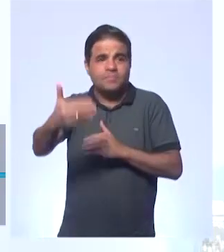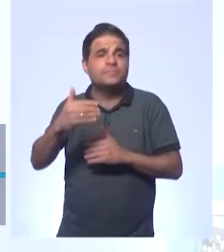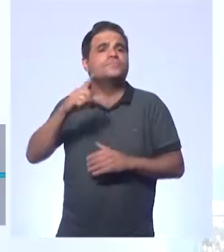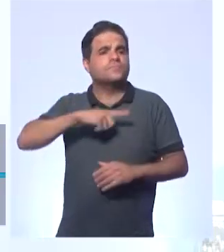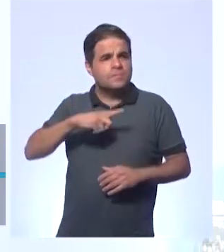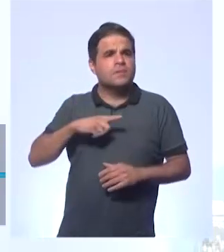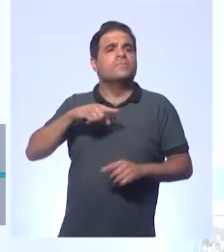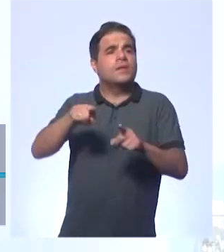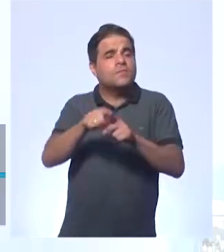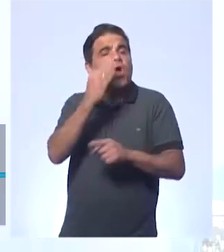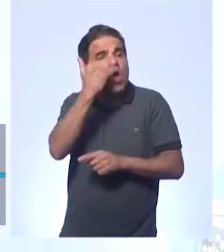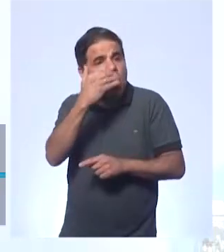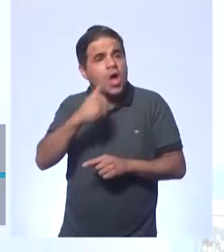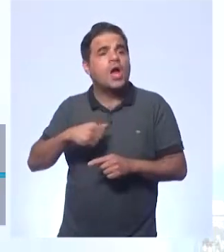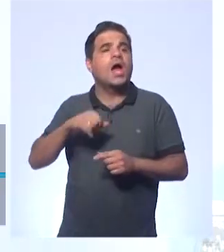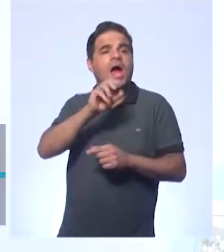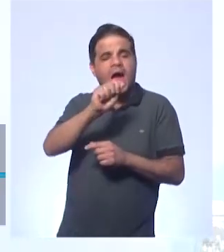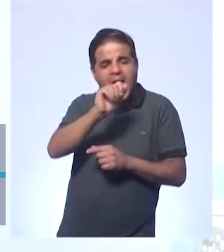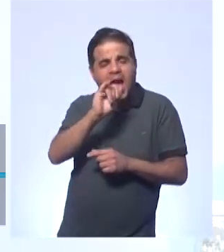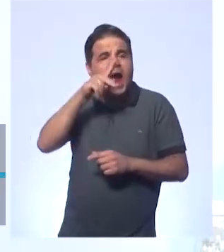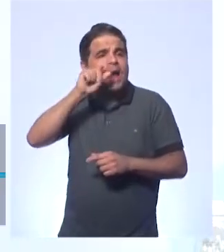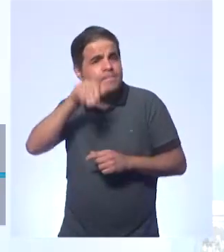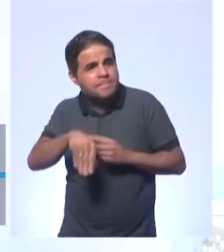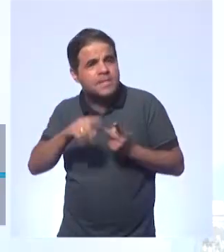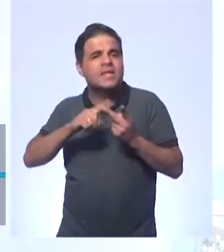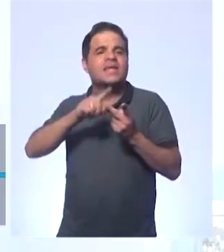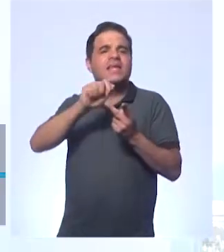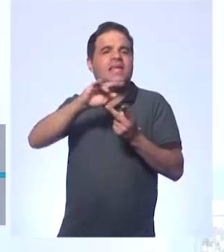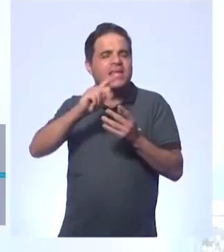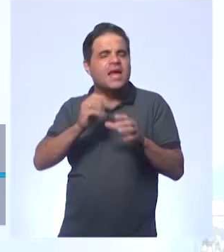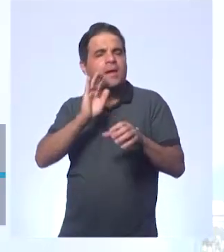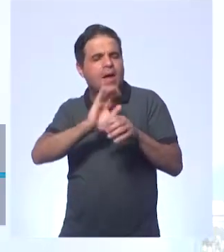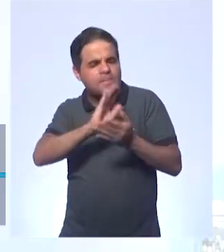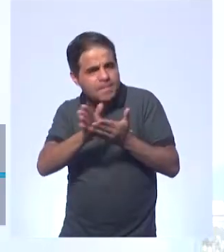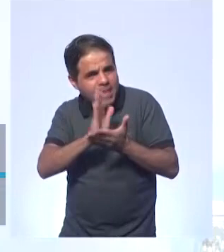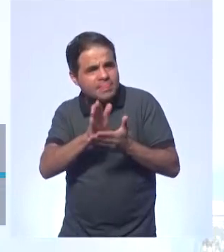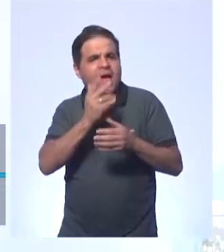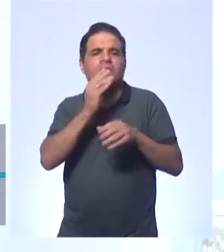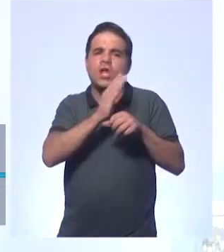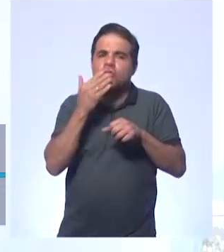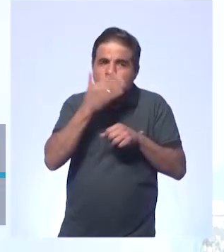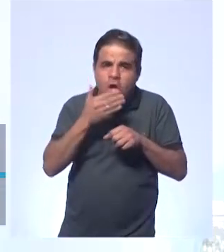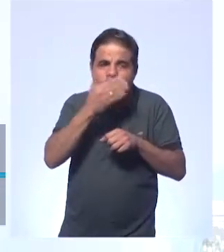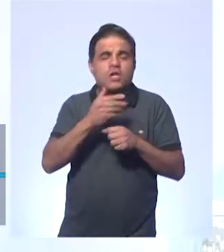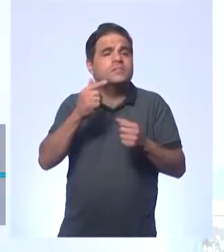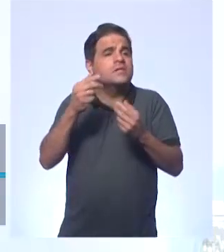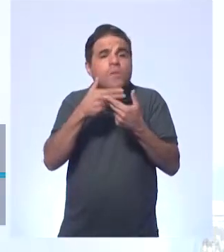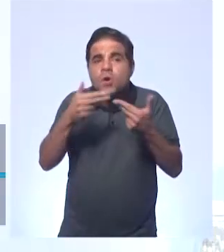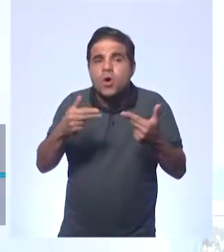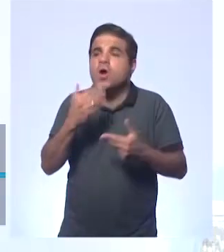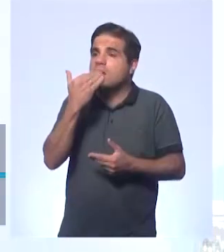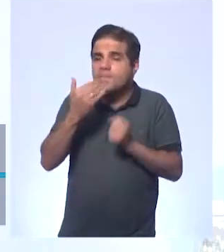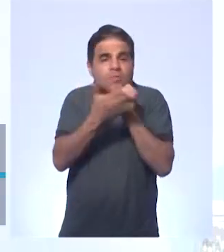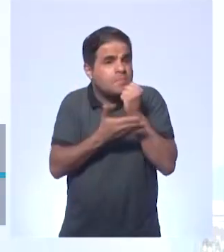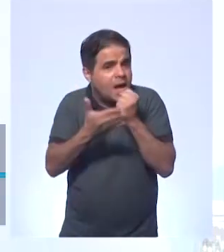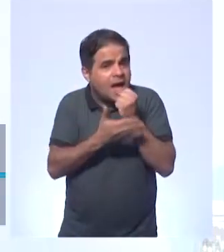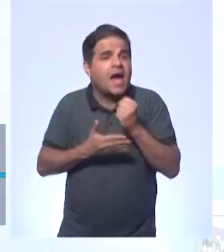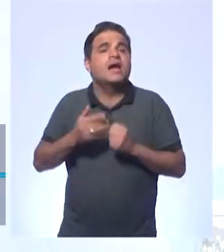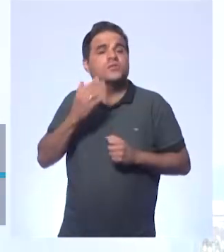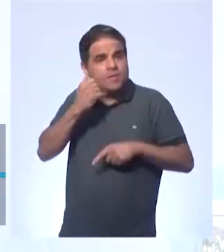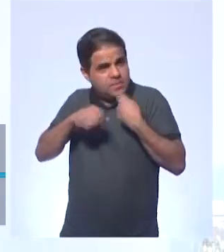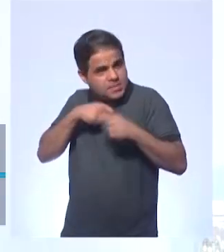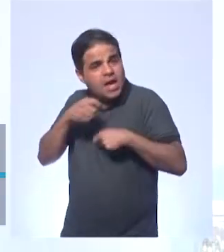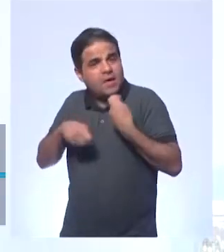nós também comemos aipim, inhame, batata doce, como um elemento, assim, alimento básico da nossa